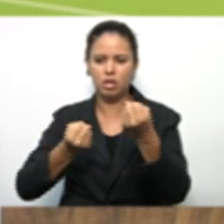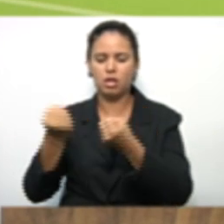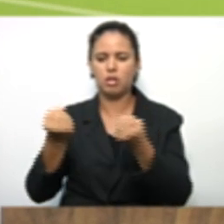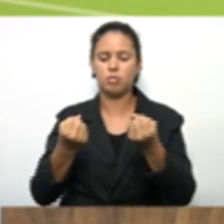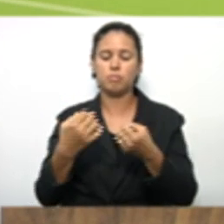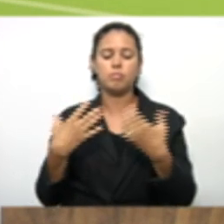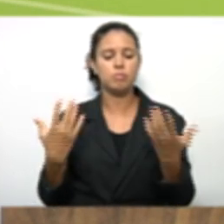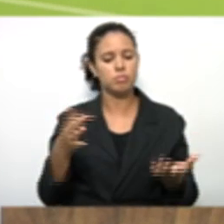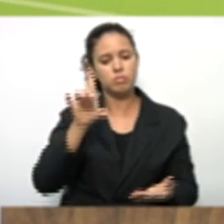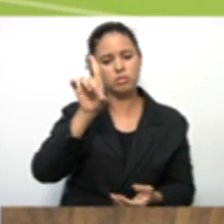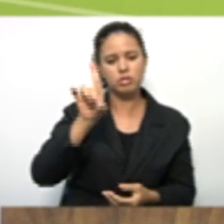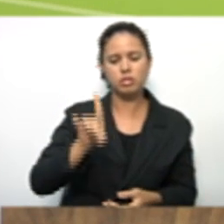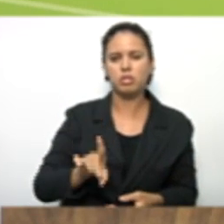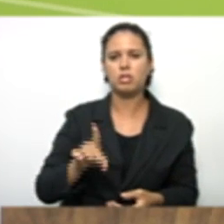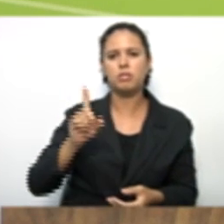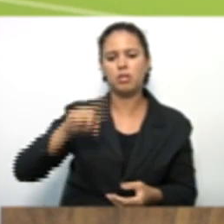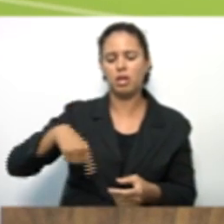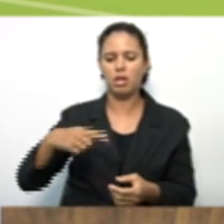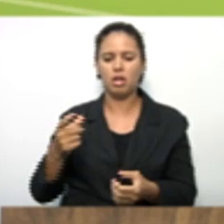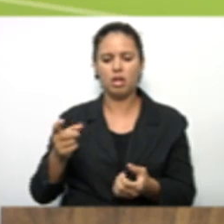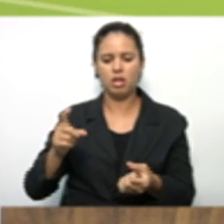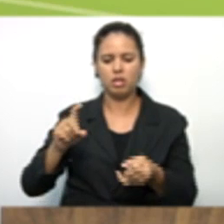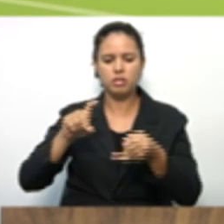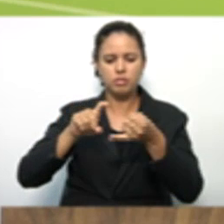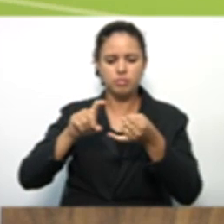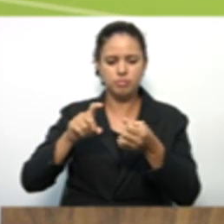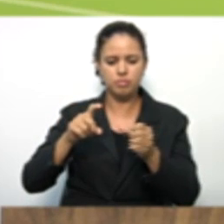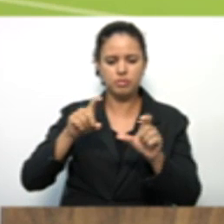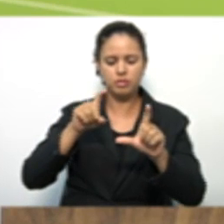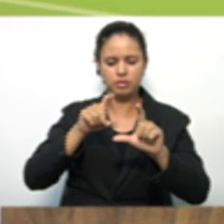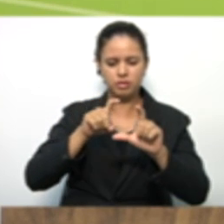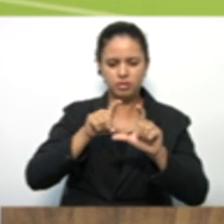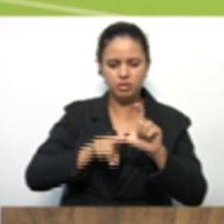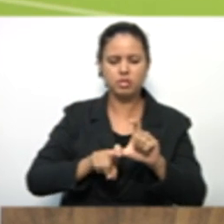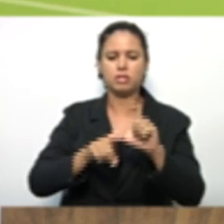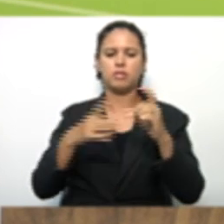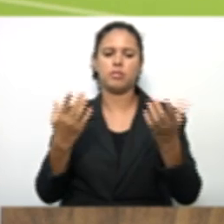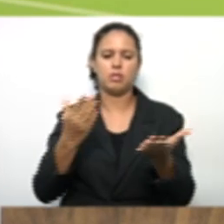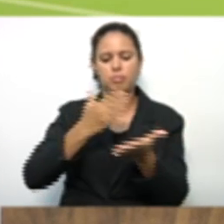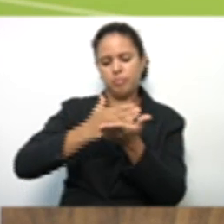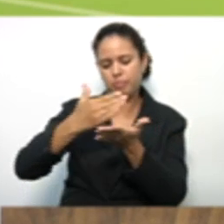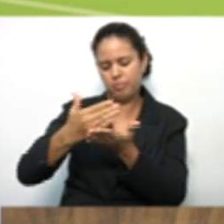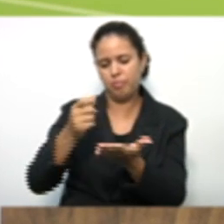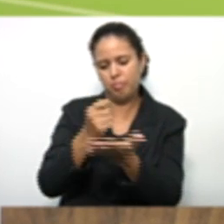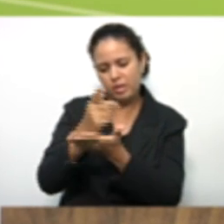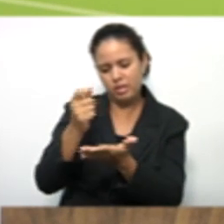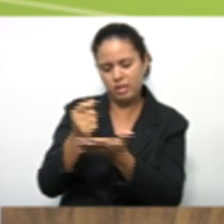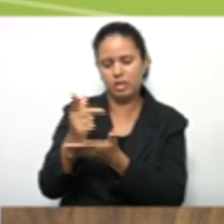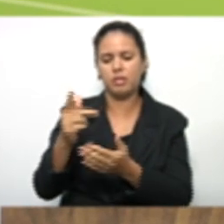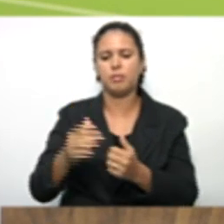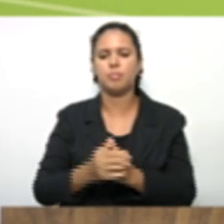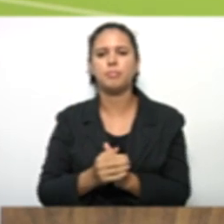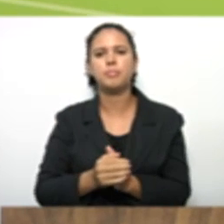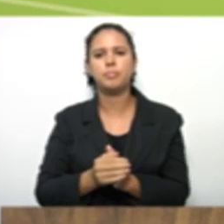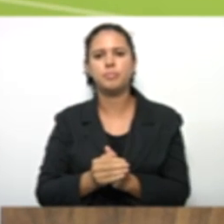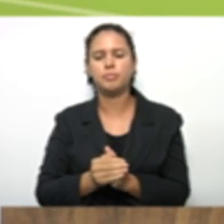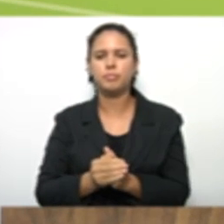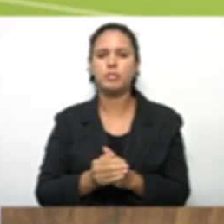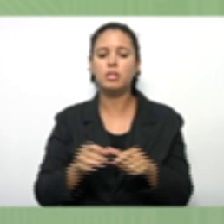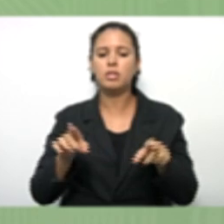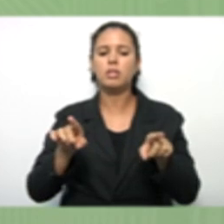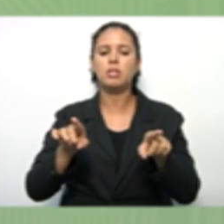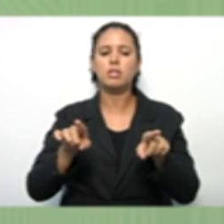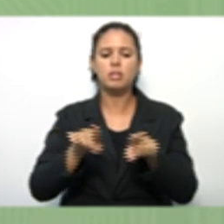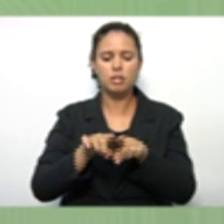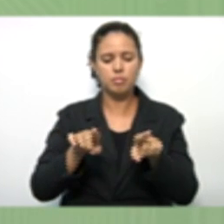Direito, a dívida que alguém tem contigo. Obrigação, a parte negativa. Vamos ver mais uma parte, professora? Qual é a finalidade da